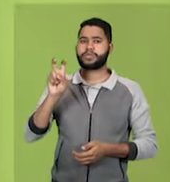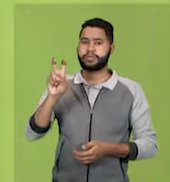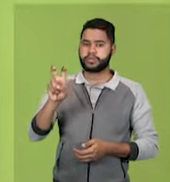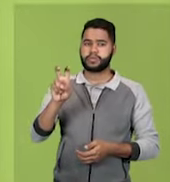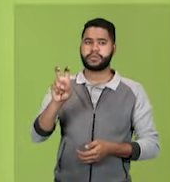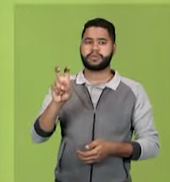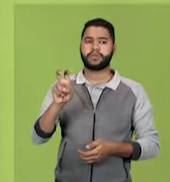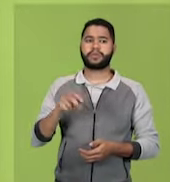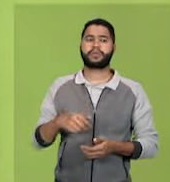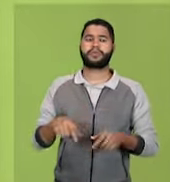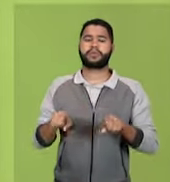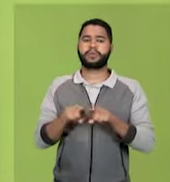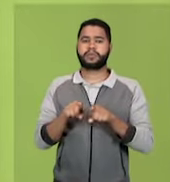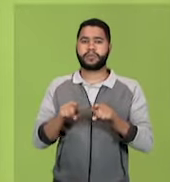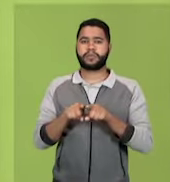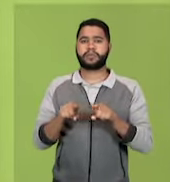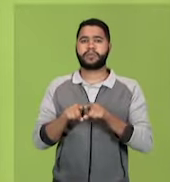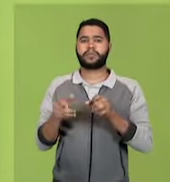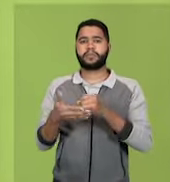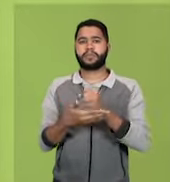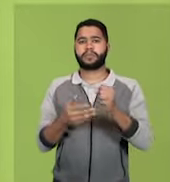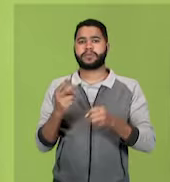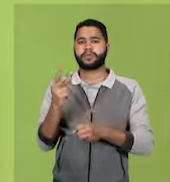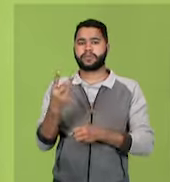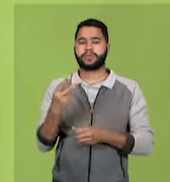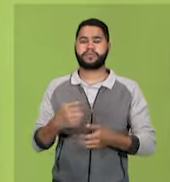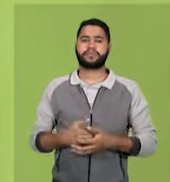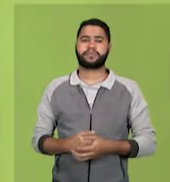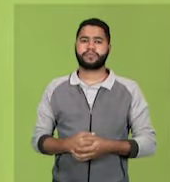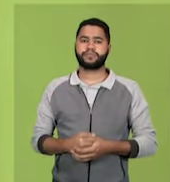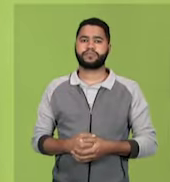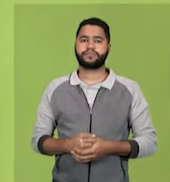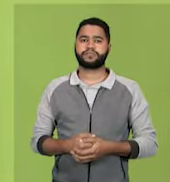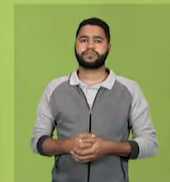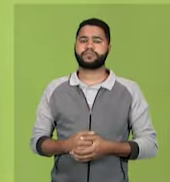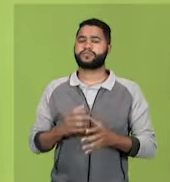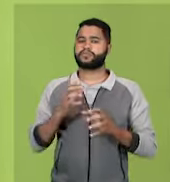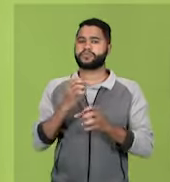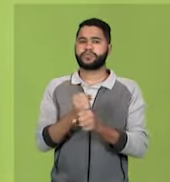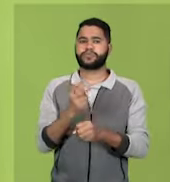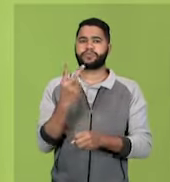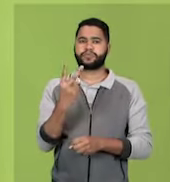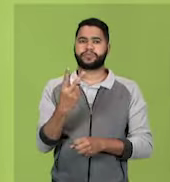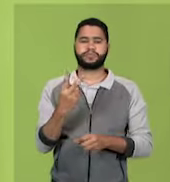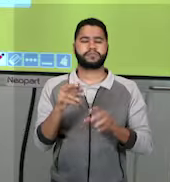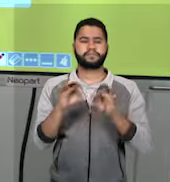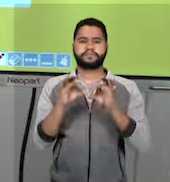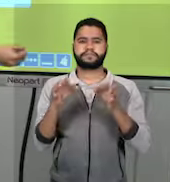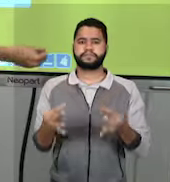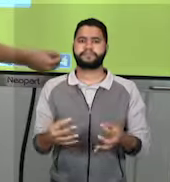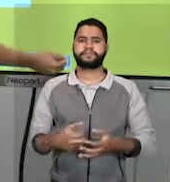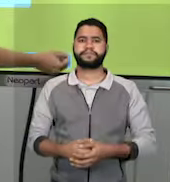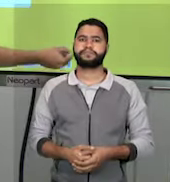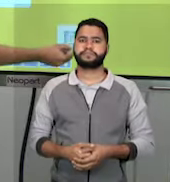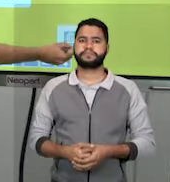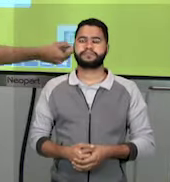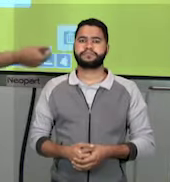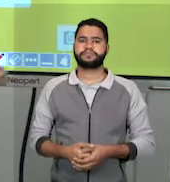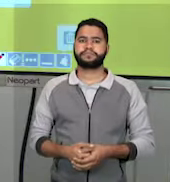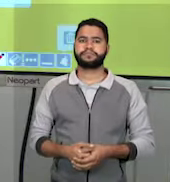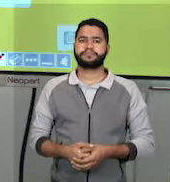6, é logaritmo de 5 na base 2, logaritmo de 6 na base 2. Somo os dois. Simples assim. Separo.